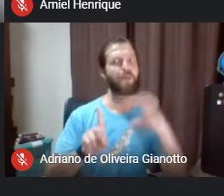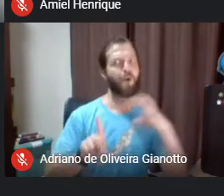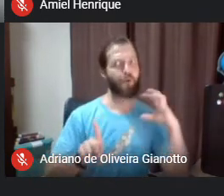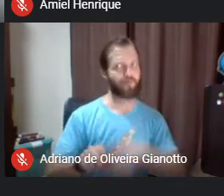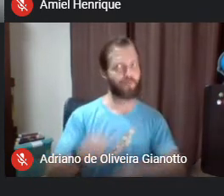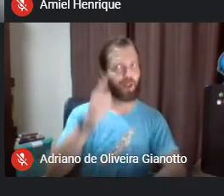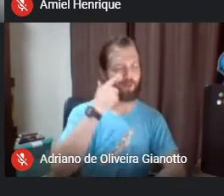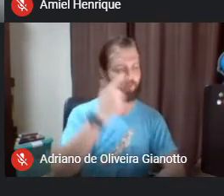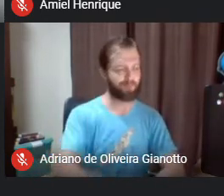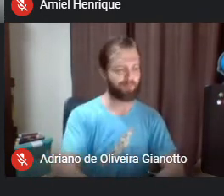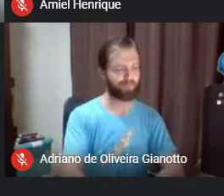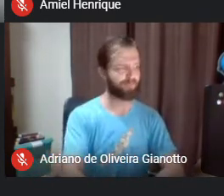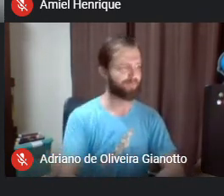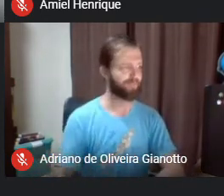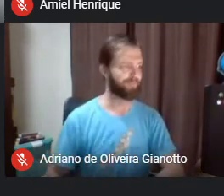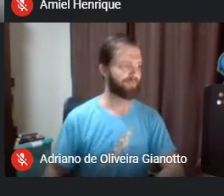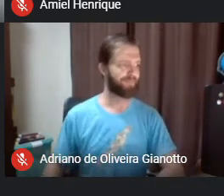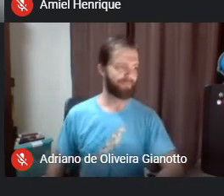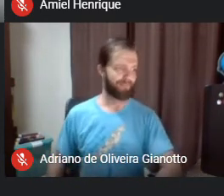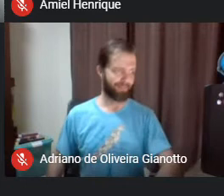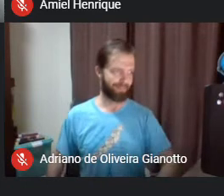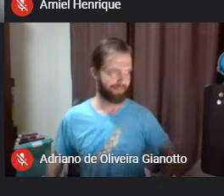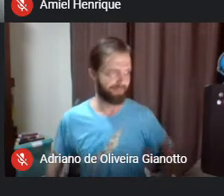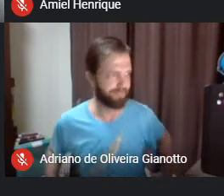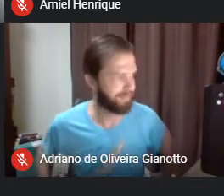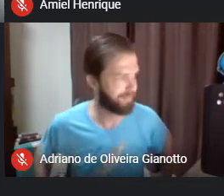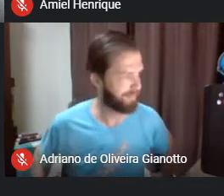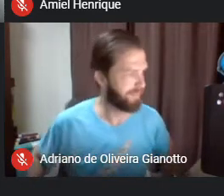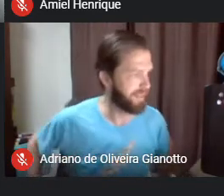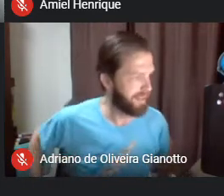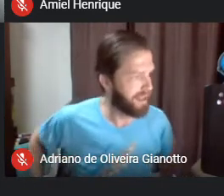acreditando com isso, não dava valor, achava que eles não eram iguais.